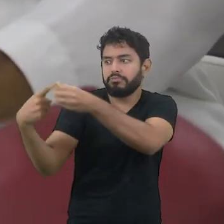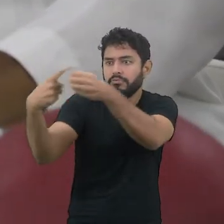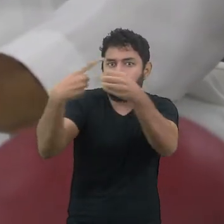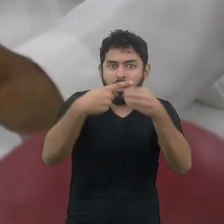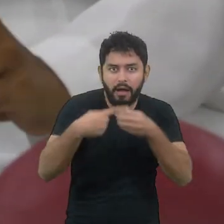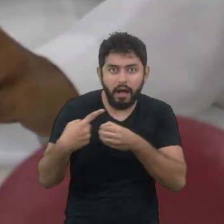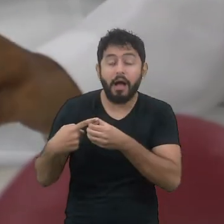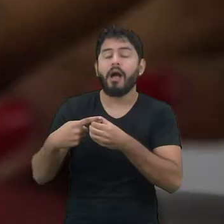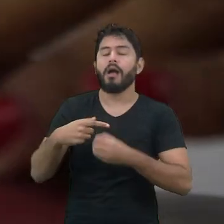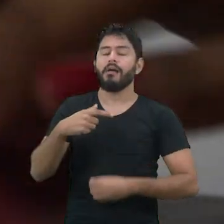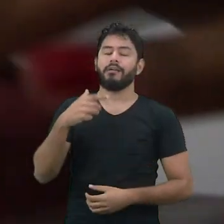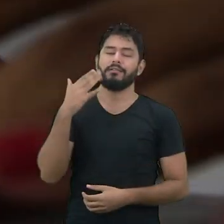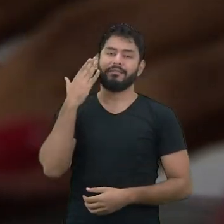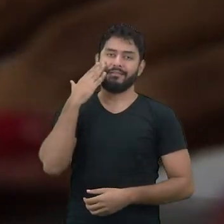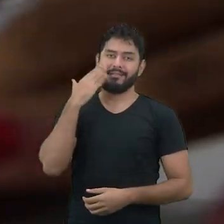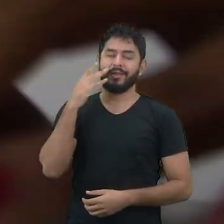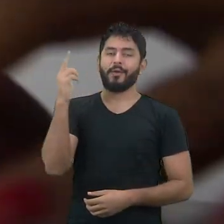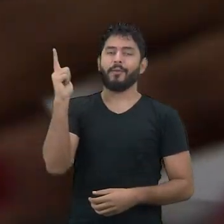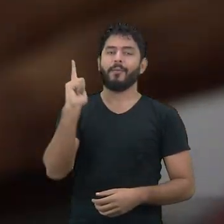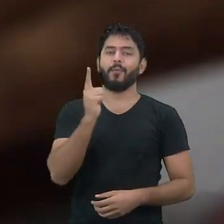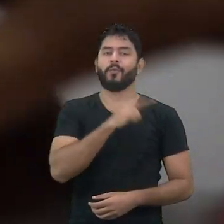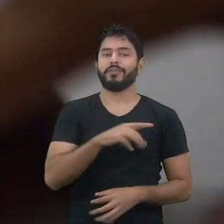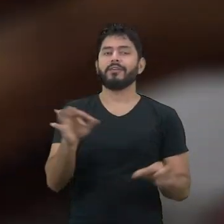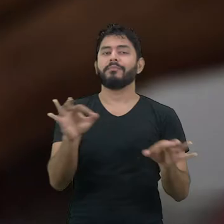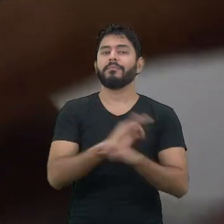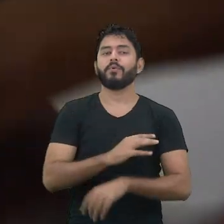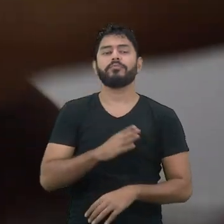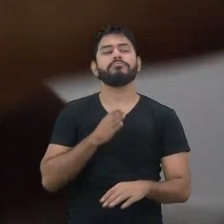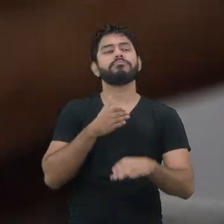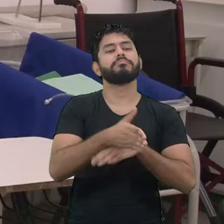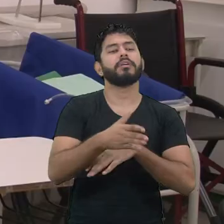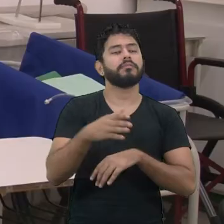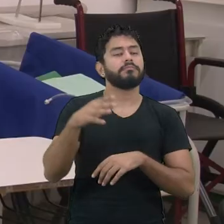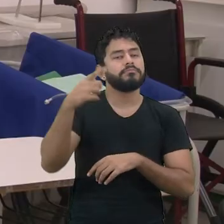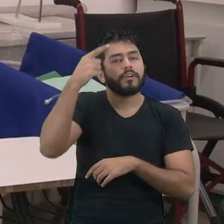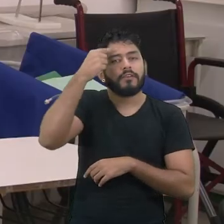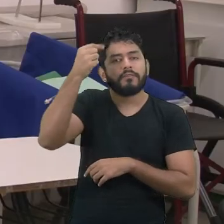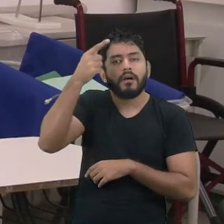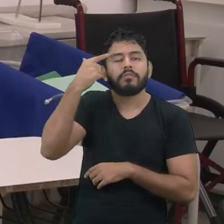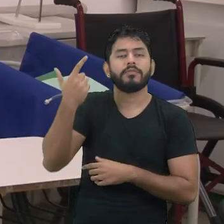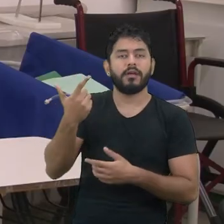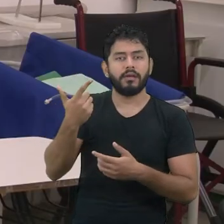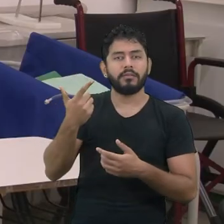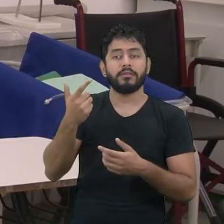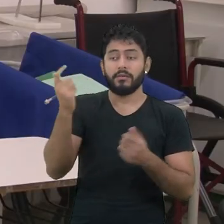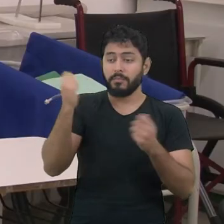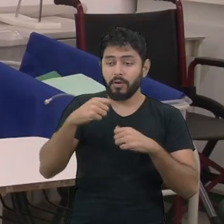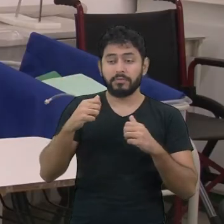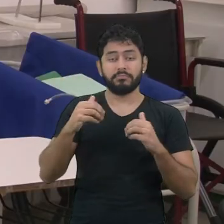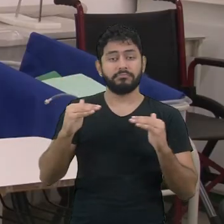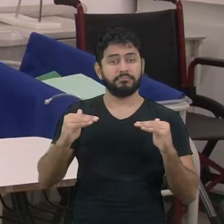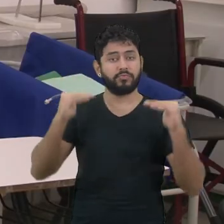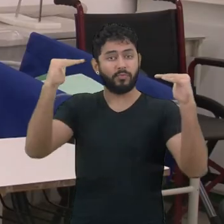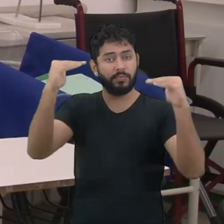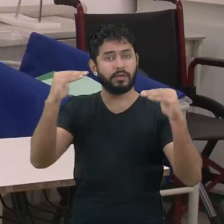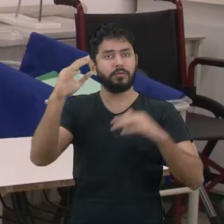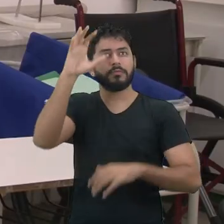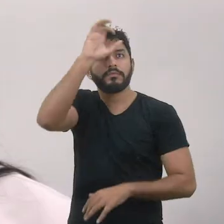proporcionou o índio ter essa possibilidade de entrar em uma graduação, de ter um ensino superior. A gente